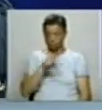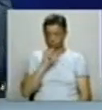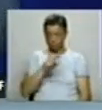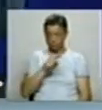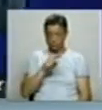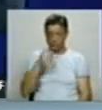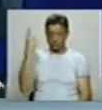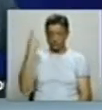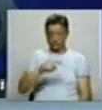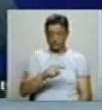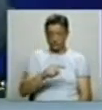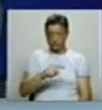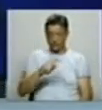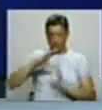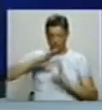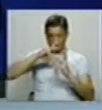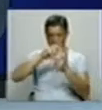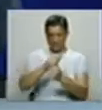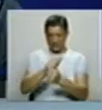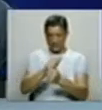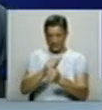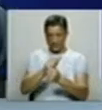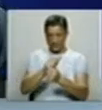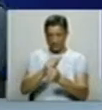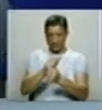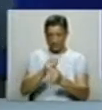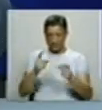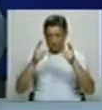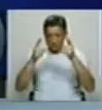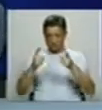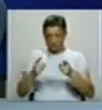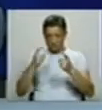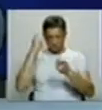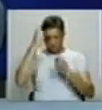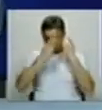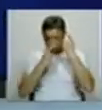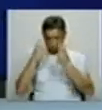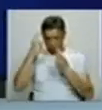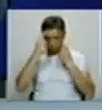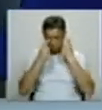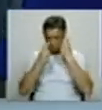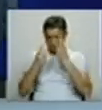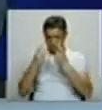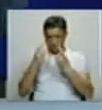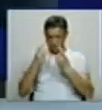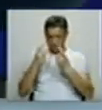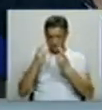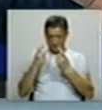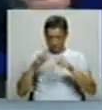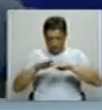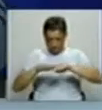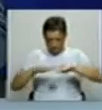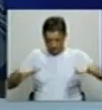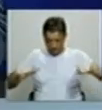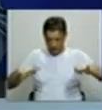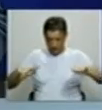aqui foi um planeta que até começou, como começam o que nós pensamos que sejam as órbitas dos planetas, com órbitas mais planas,